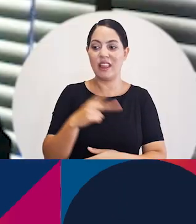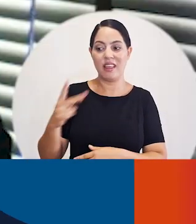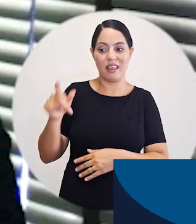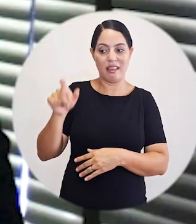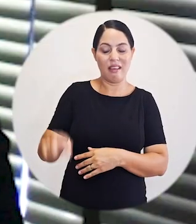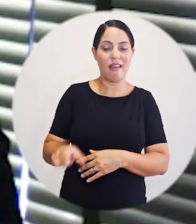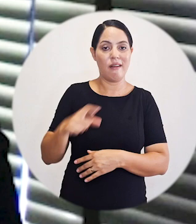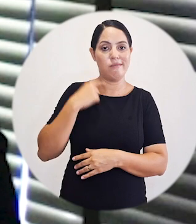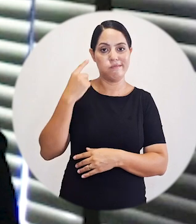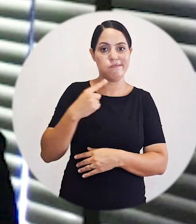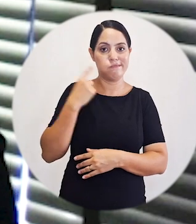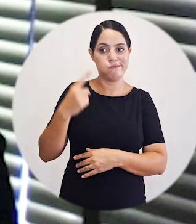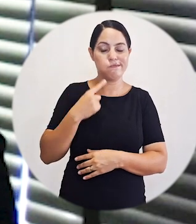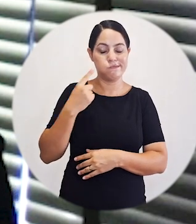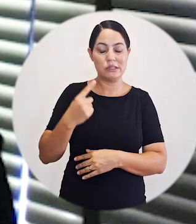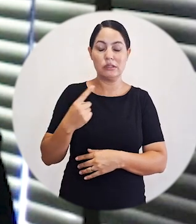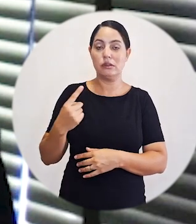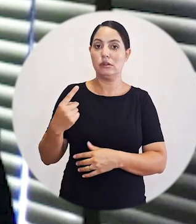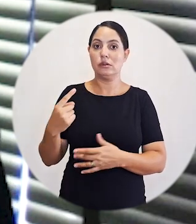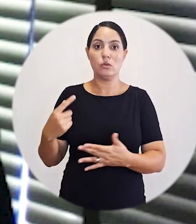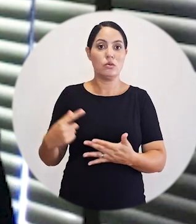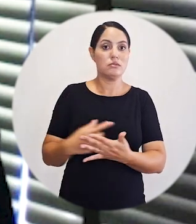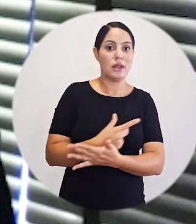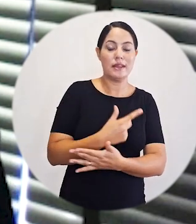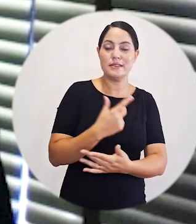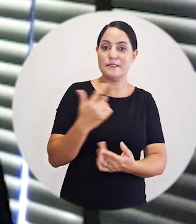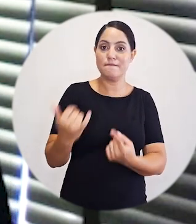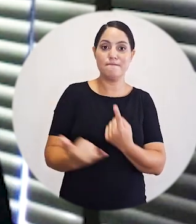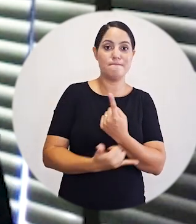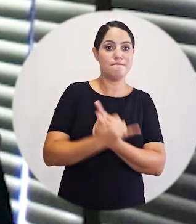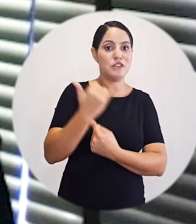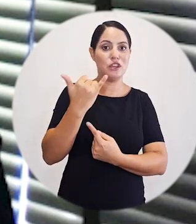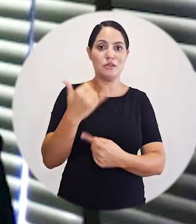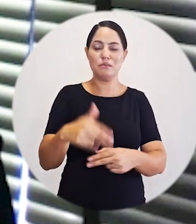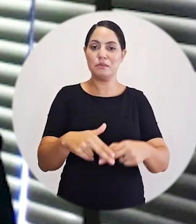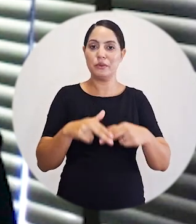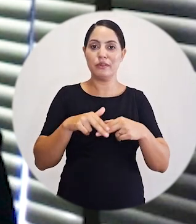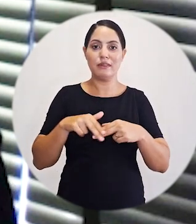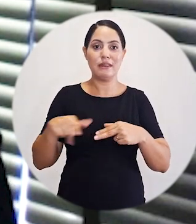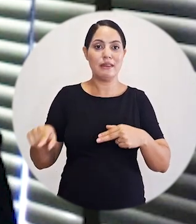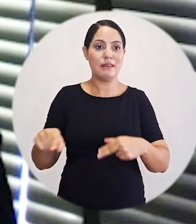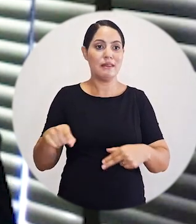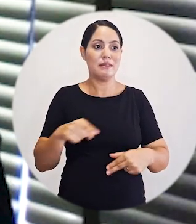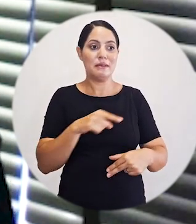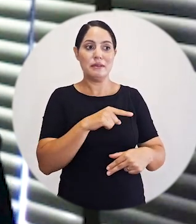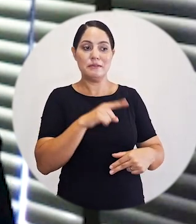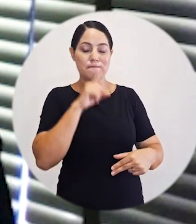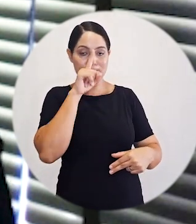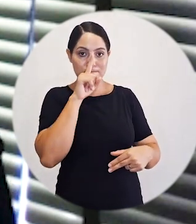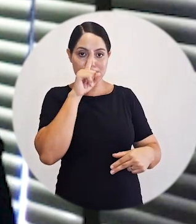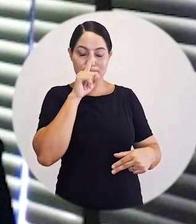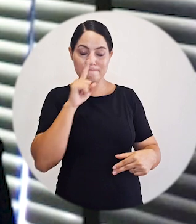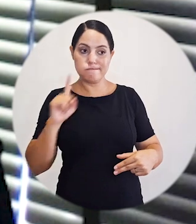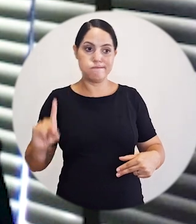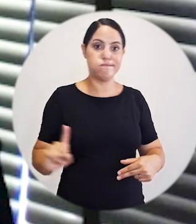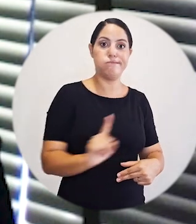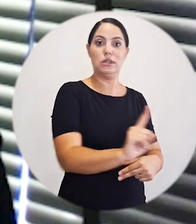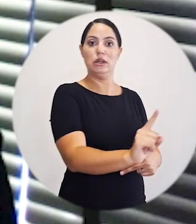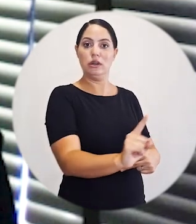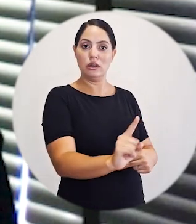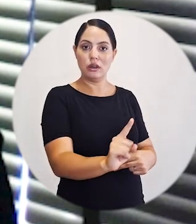envolve num cenário complexo e que, de alguma forma, se coloca numa situação de alto